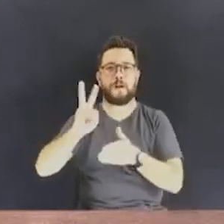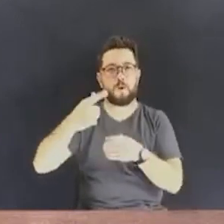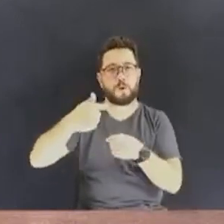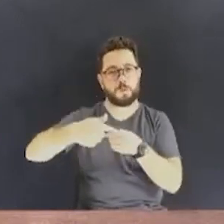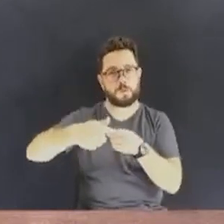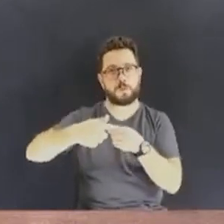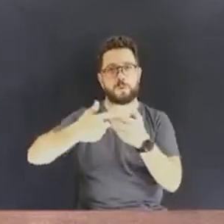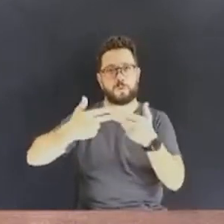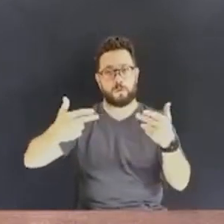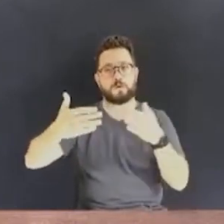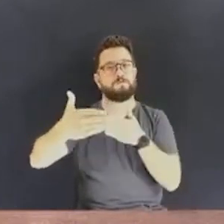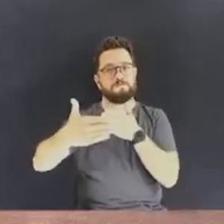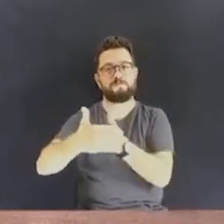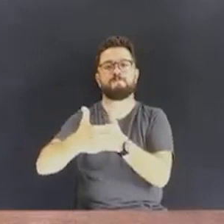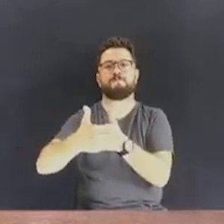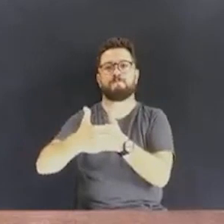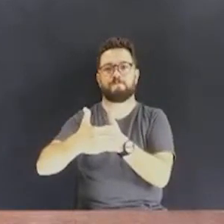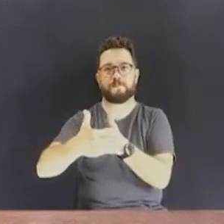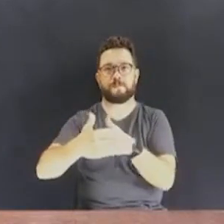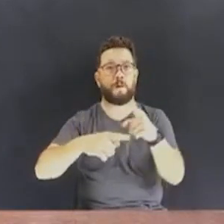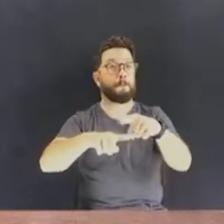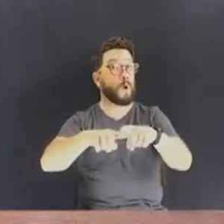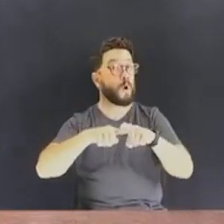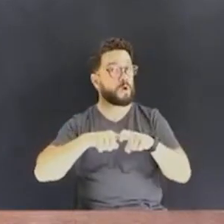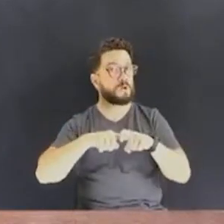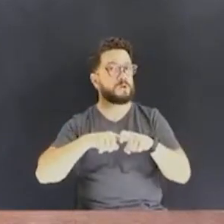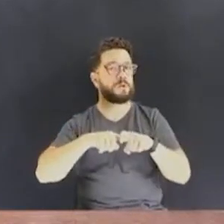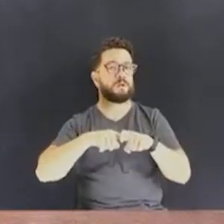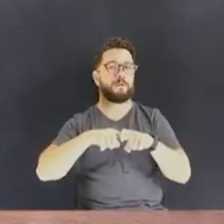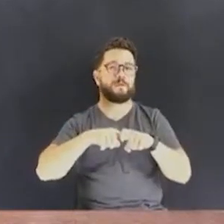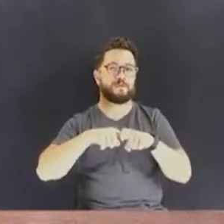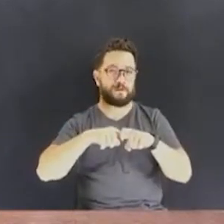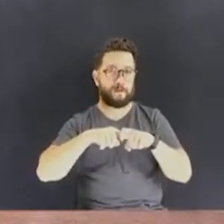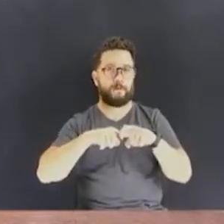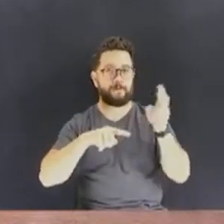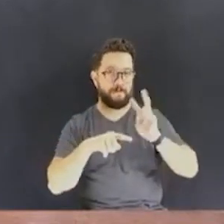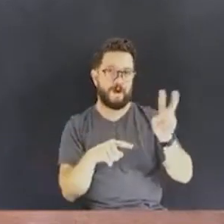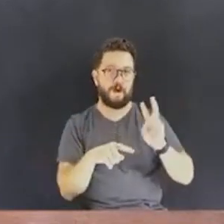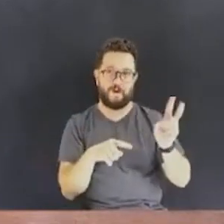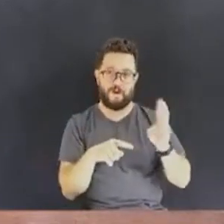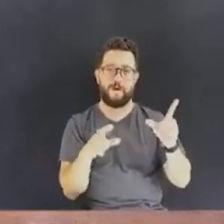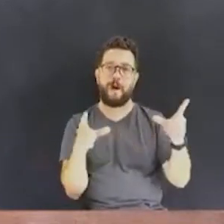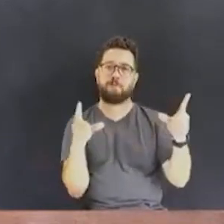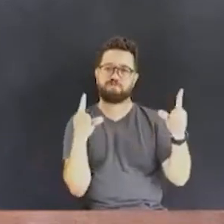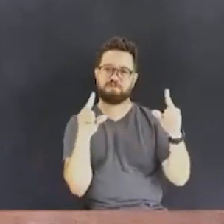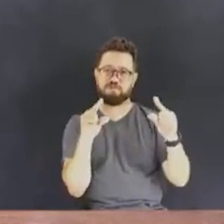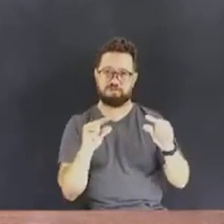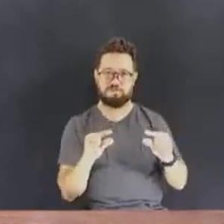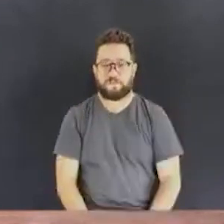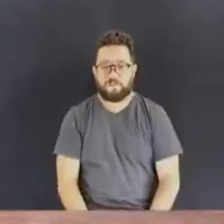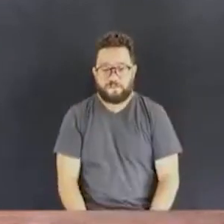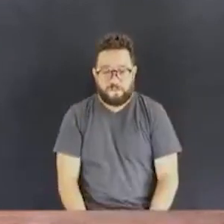bastante significativa da arrecadação do ICMS e também para o município de Curitiba, por onde tinha uma